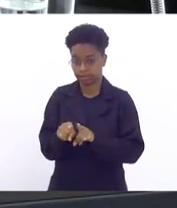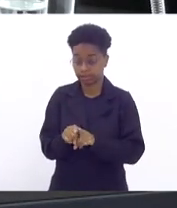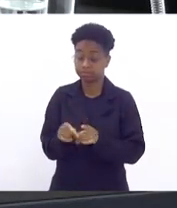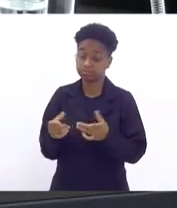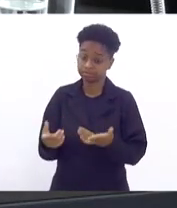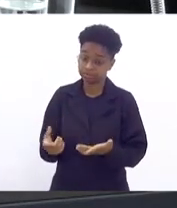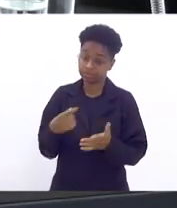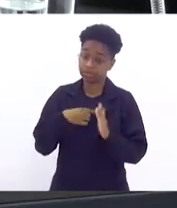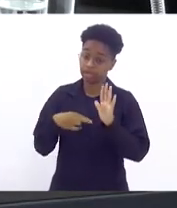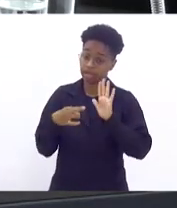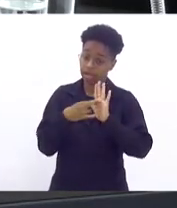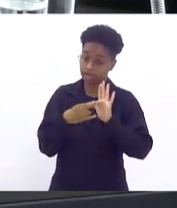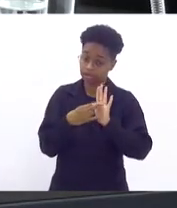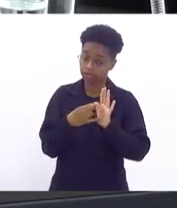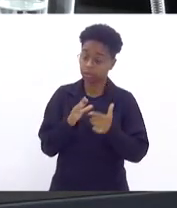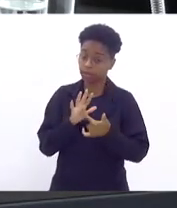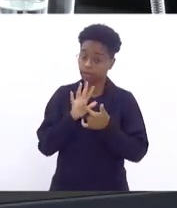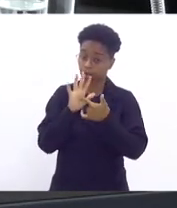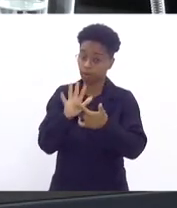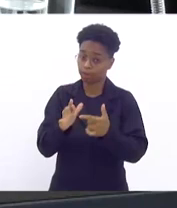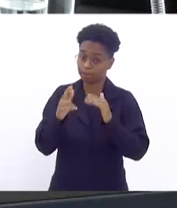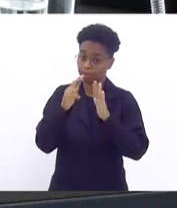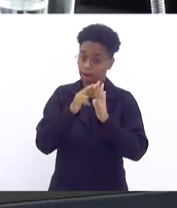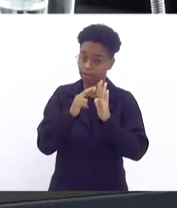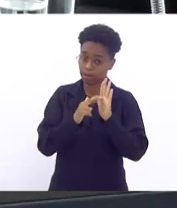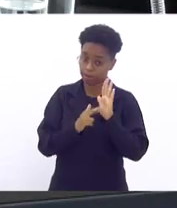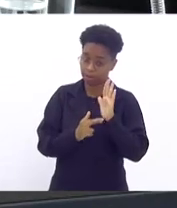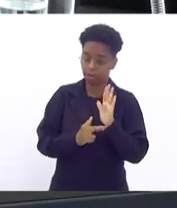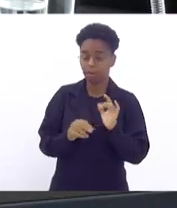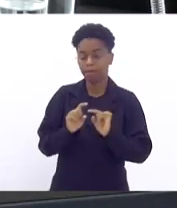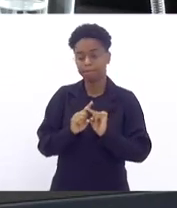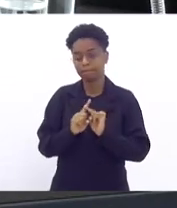disposições regimentais que até